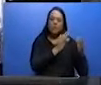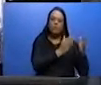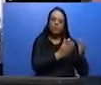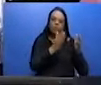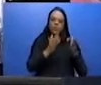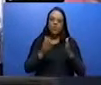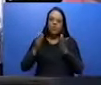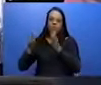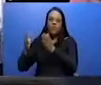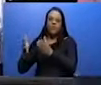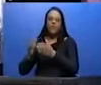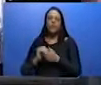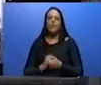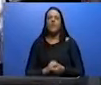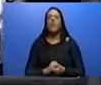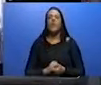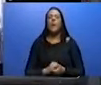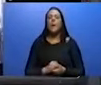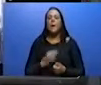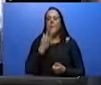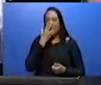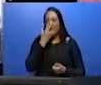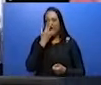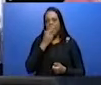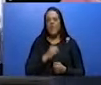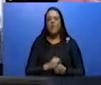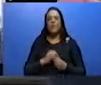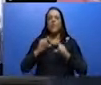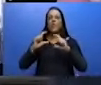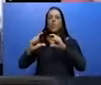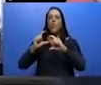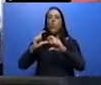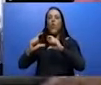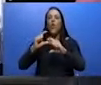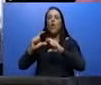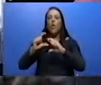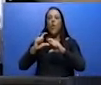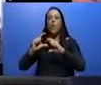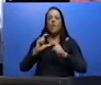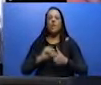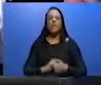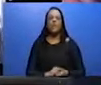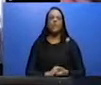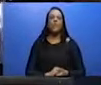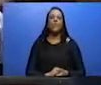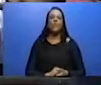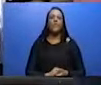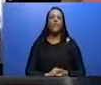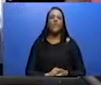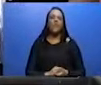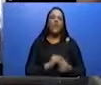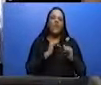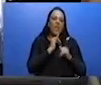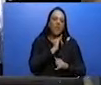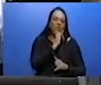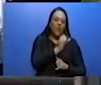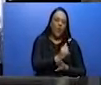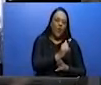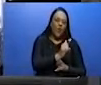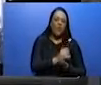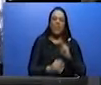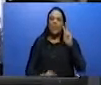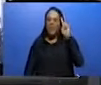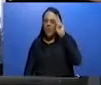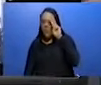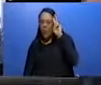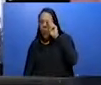vamos trazer como se fosse uma historinha mesmo. Nós vamos contar a história da história. Olha que